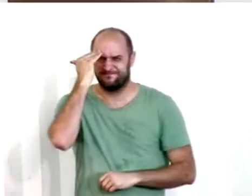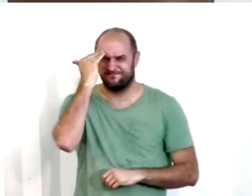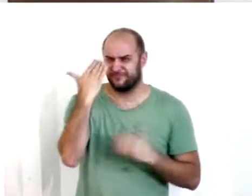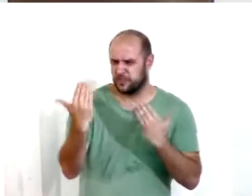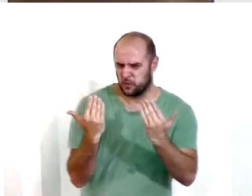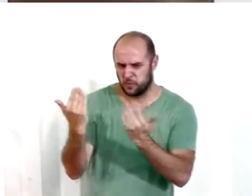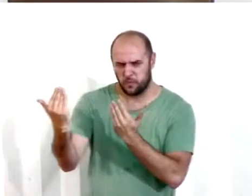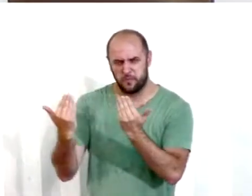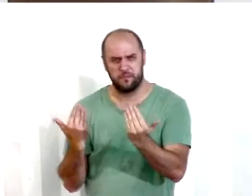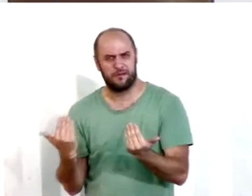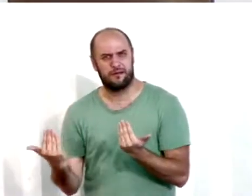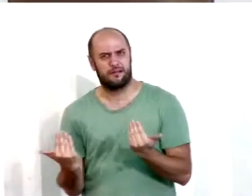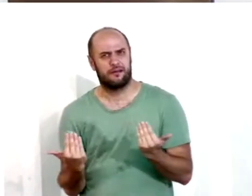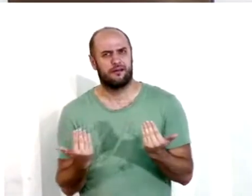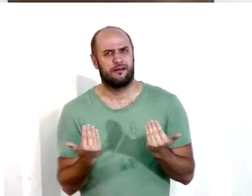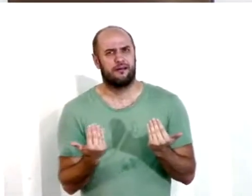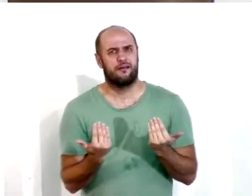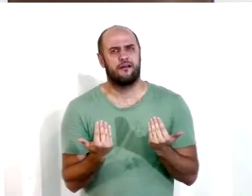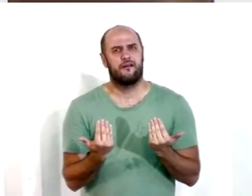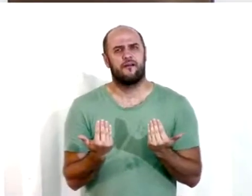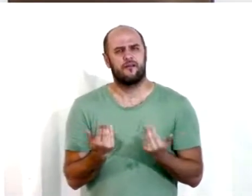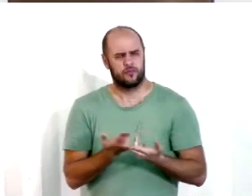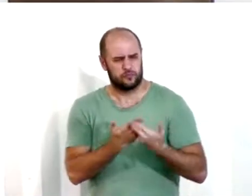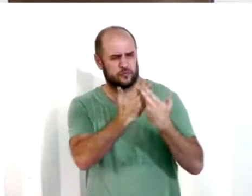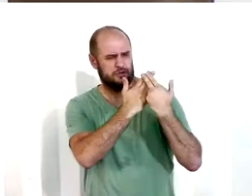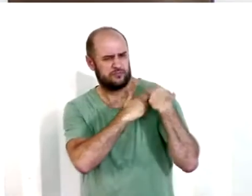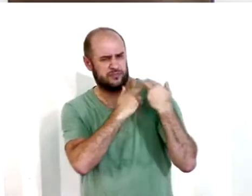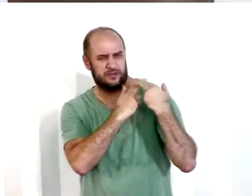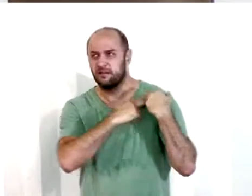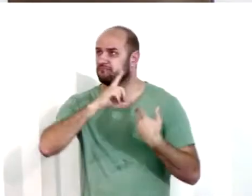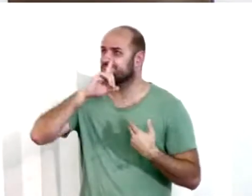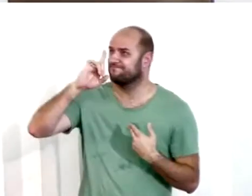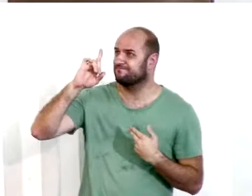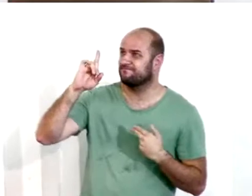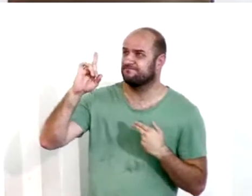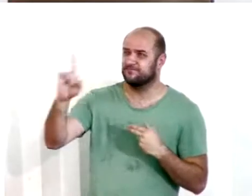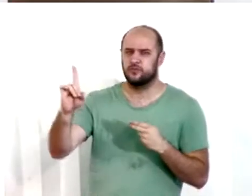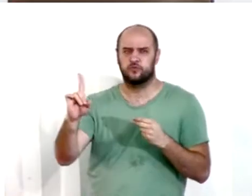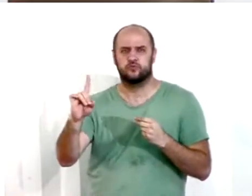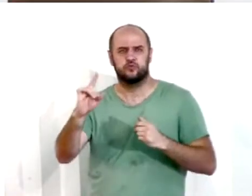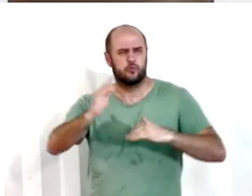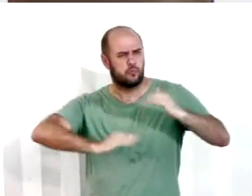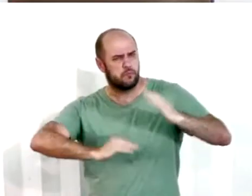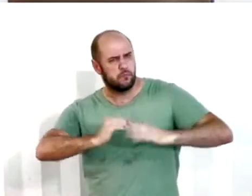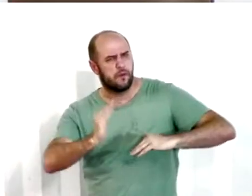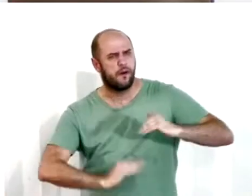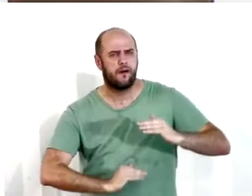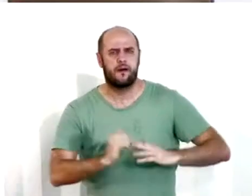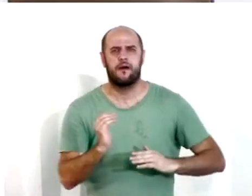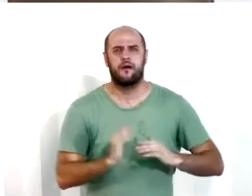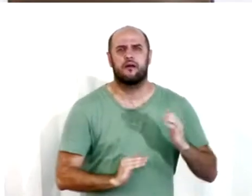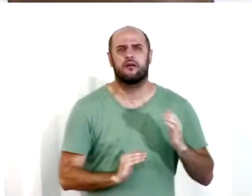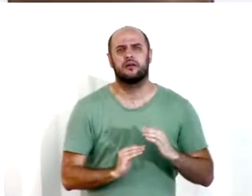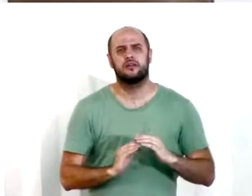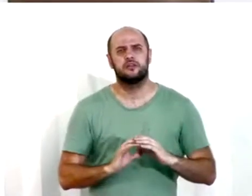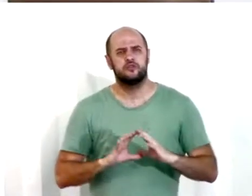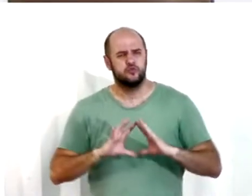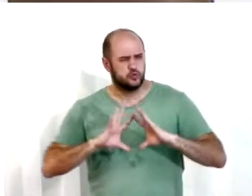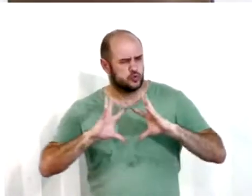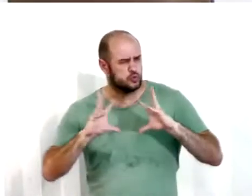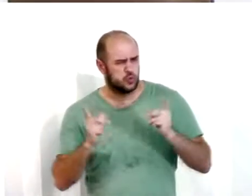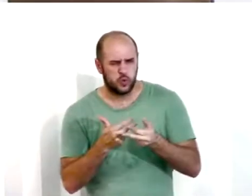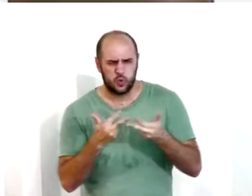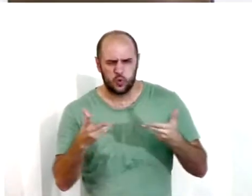não cumpre o papel estabelecido por Deus, e dado todas as garantias,